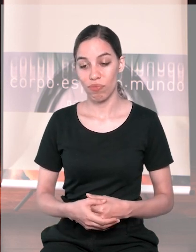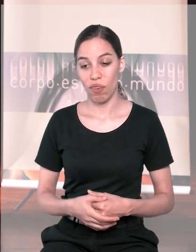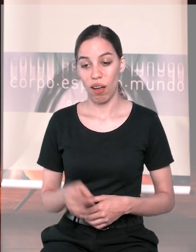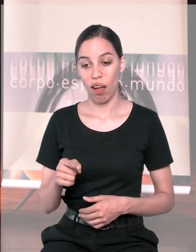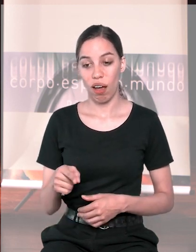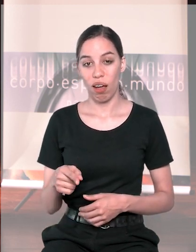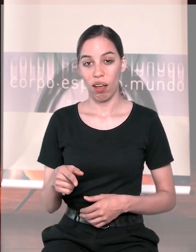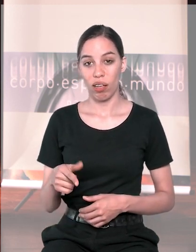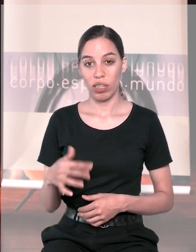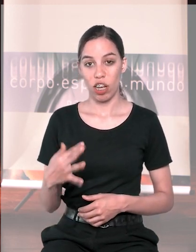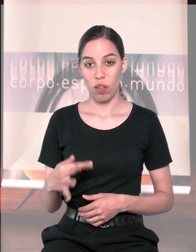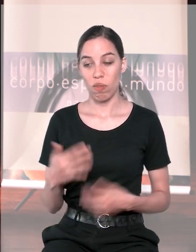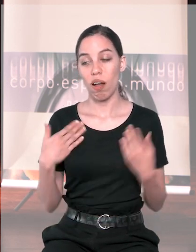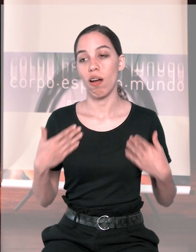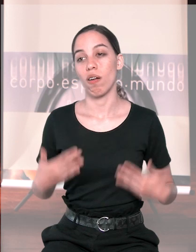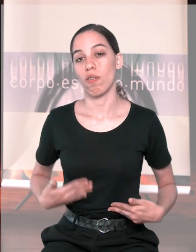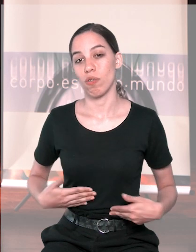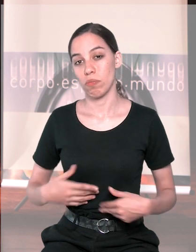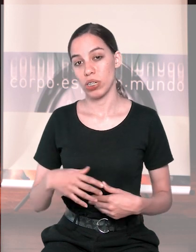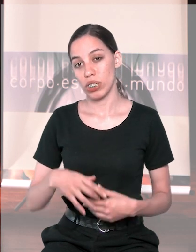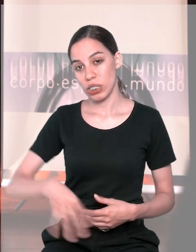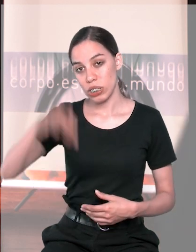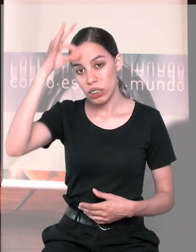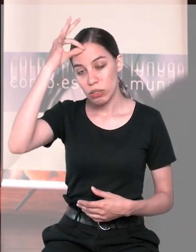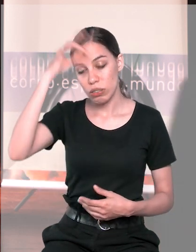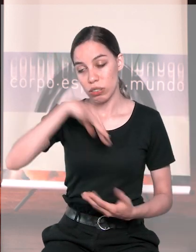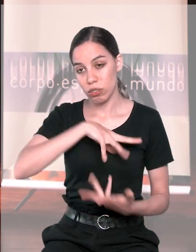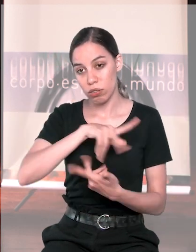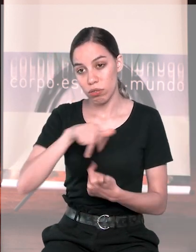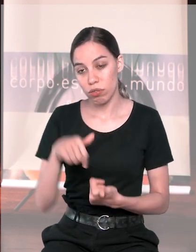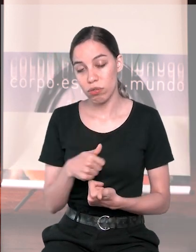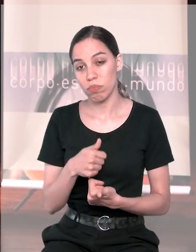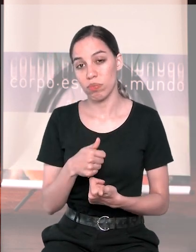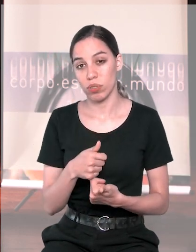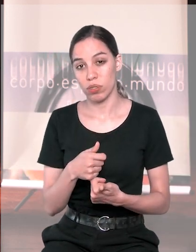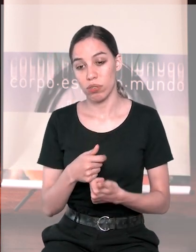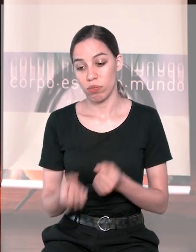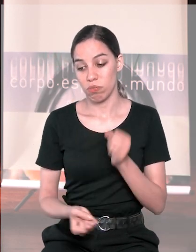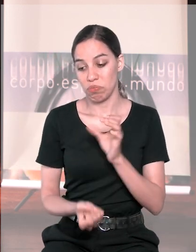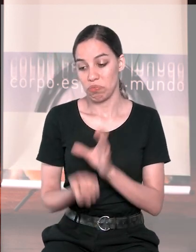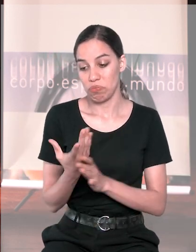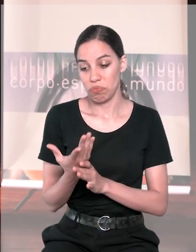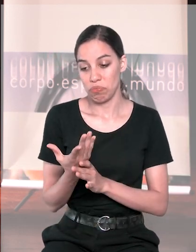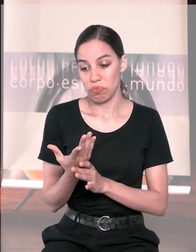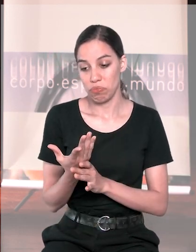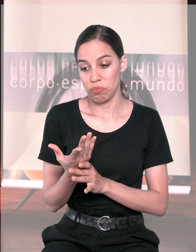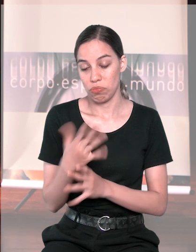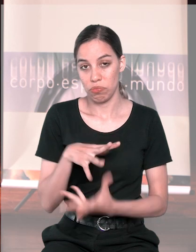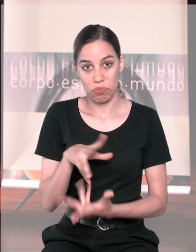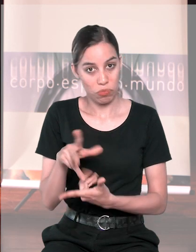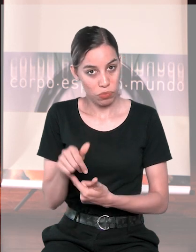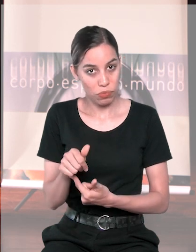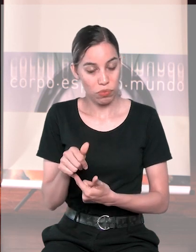Esse, né? É aí que o corpo, o espírito e o mundo, depois da recusa da máquina do mundo, o corpo se constrói com o mundo.